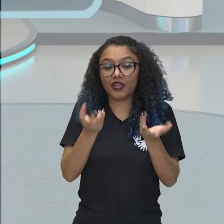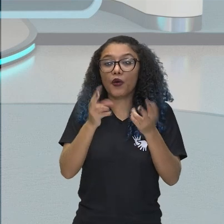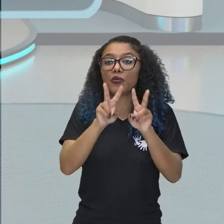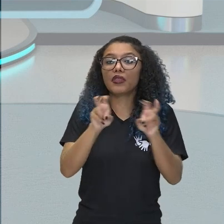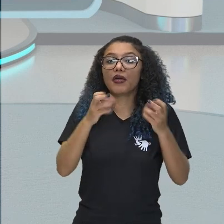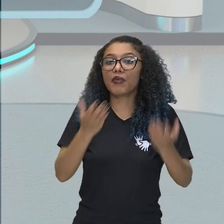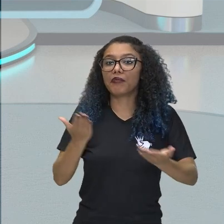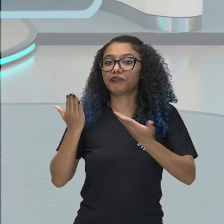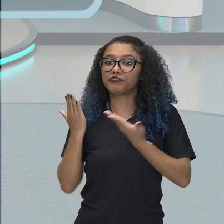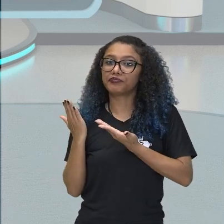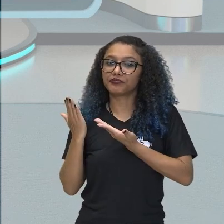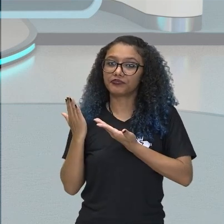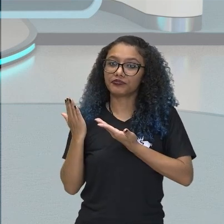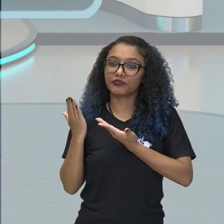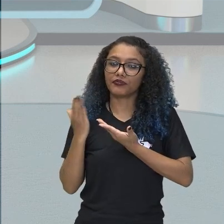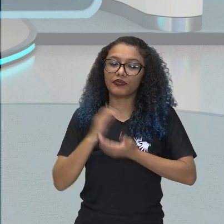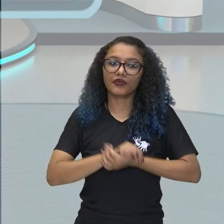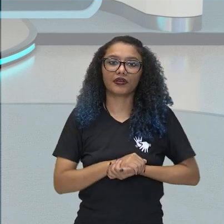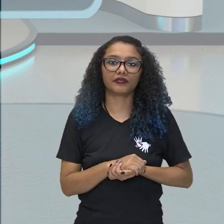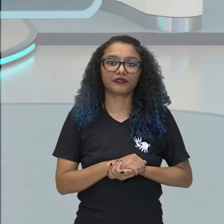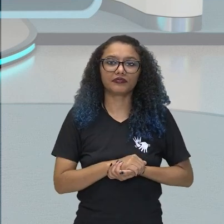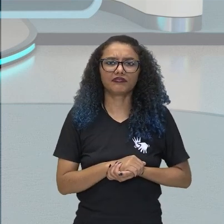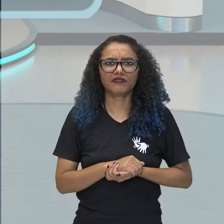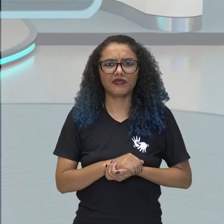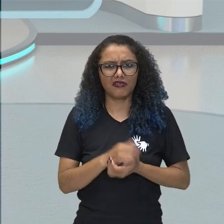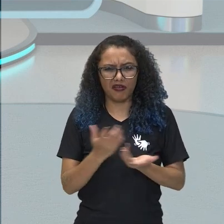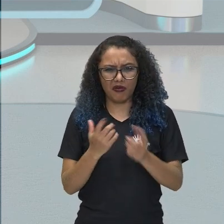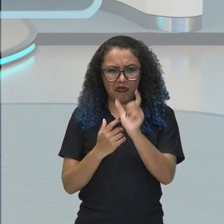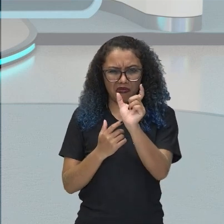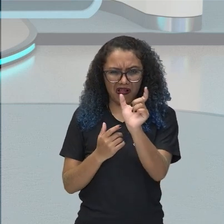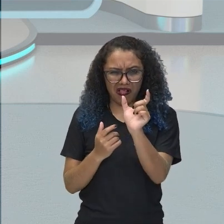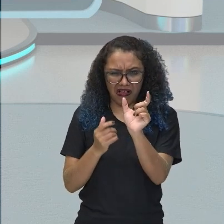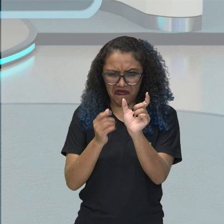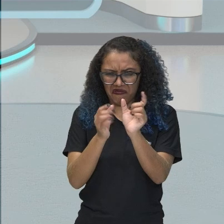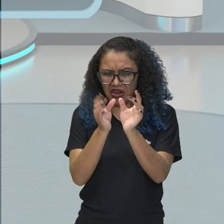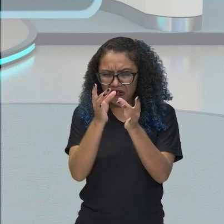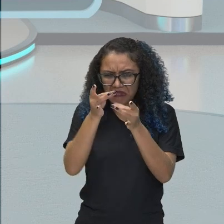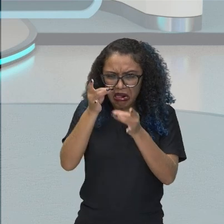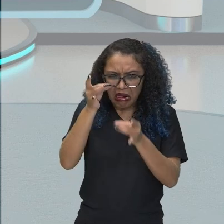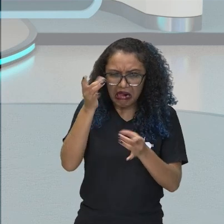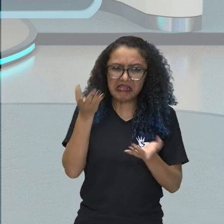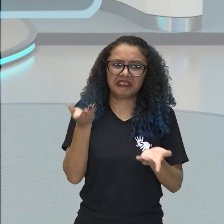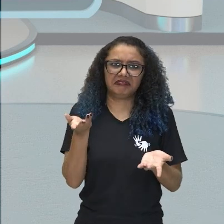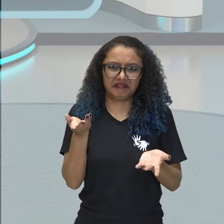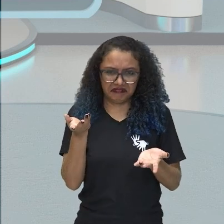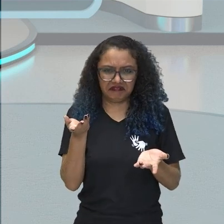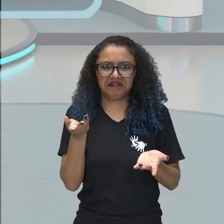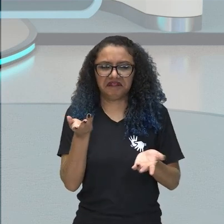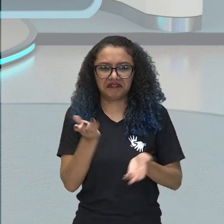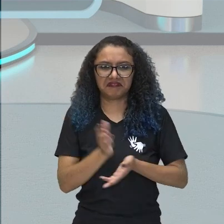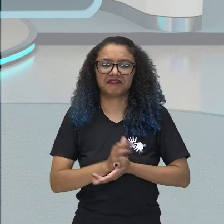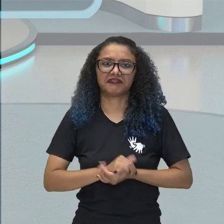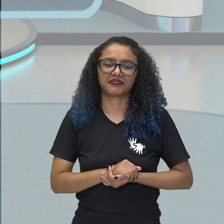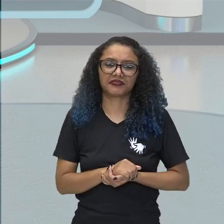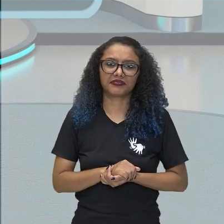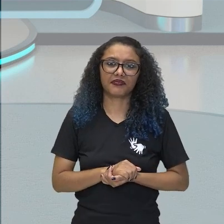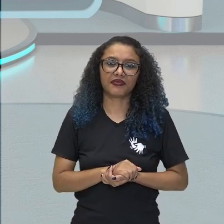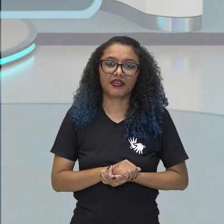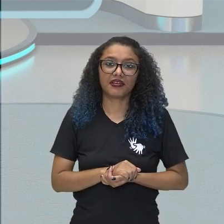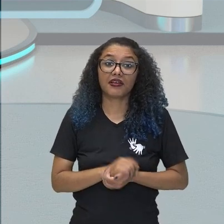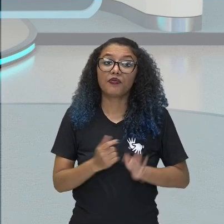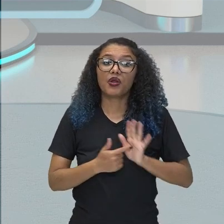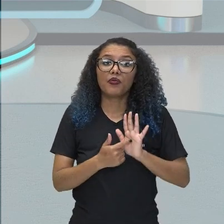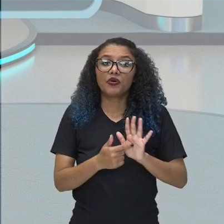heterotônicos. Professora, nome grande, né? Heterotônicos, uma palavra grande para expressar